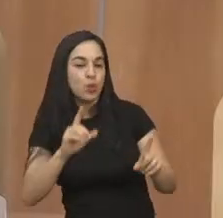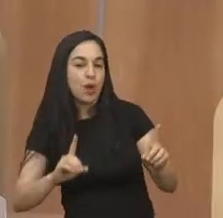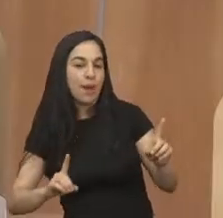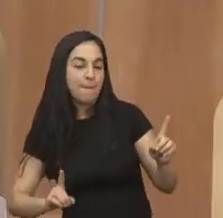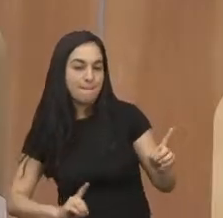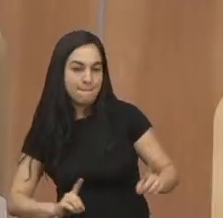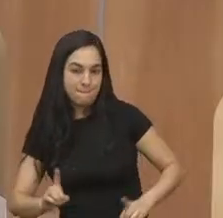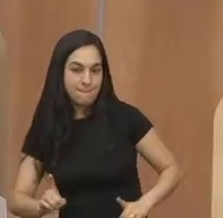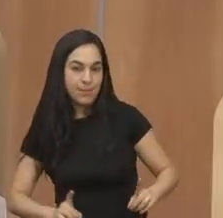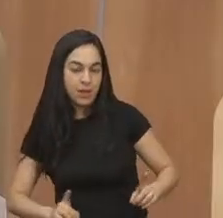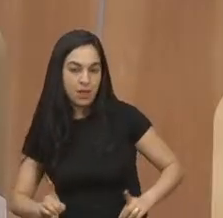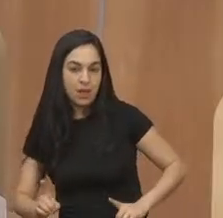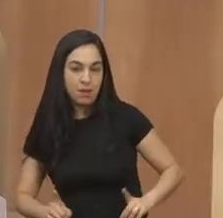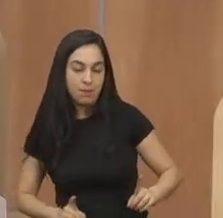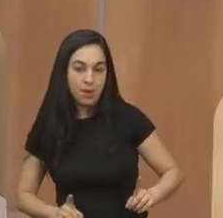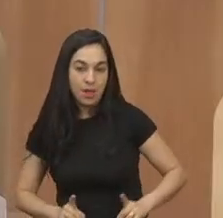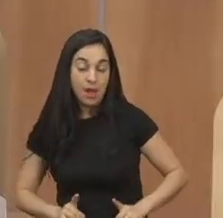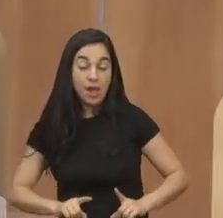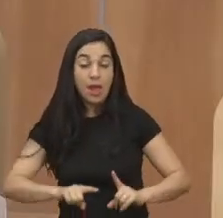concebeu